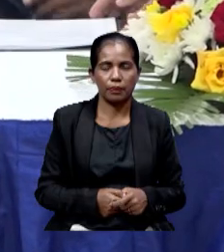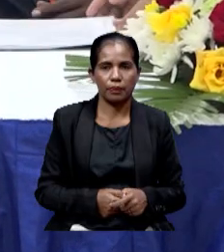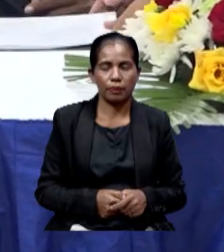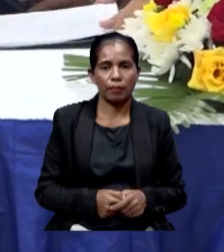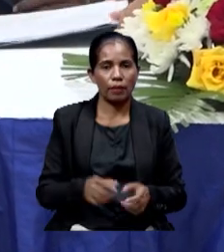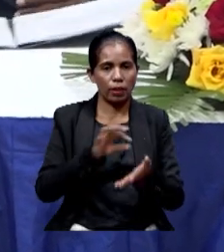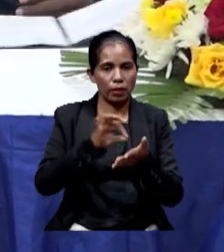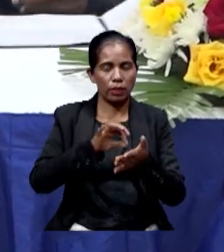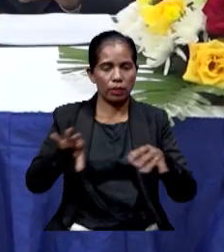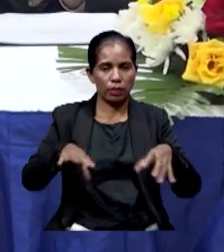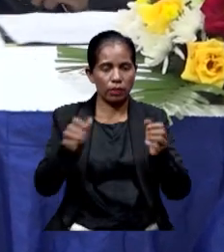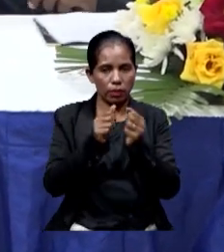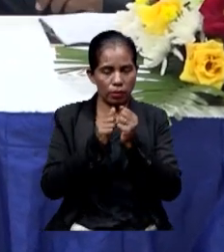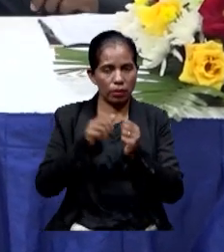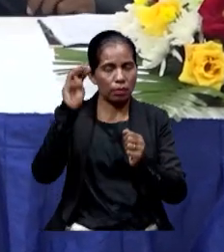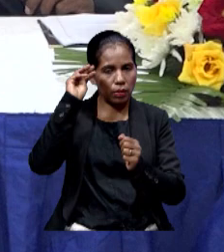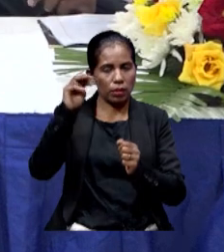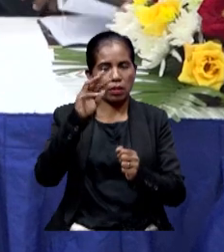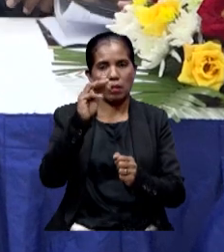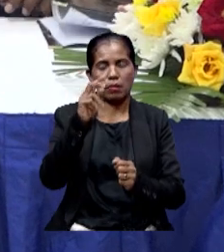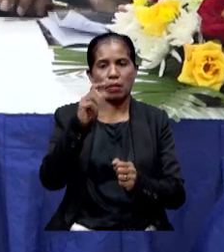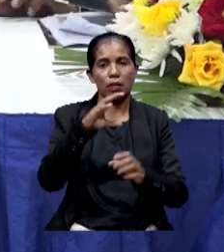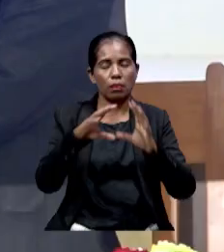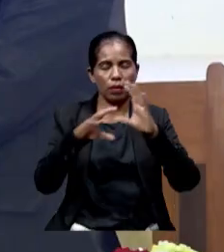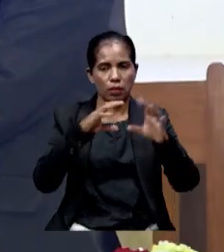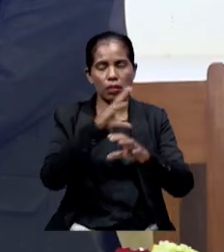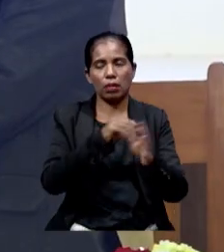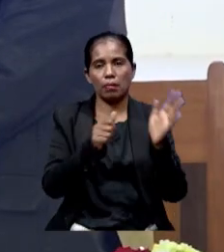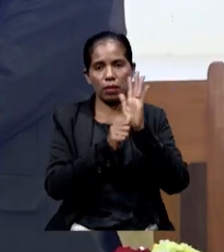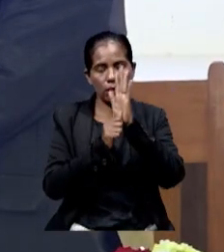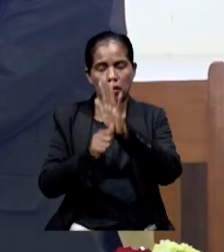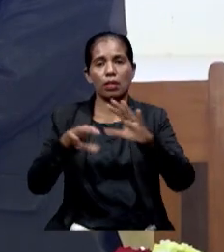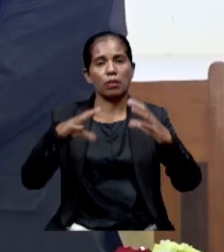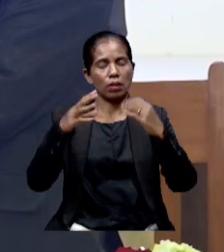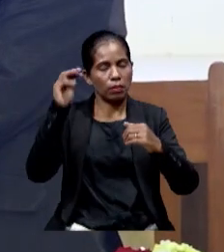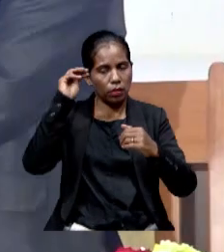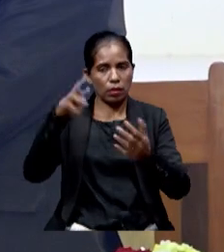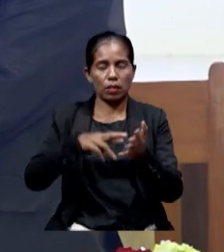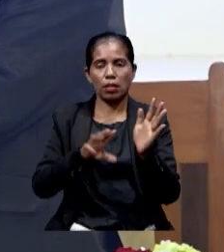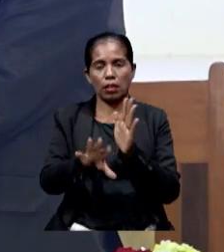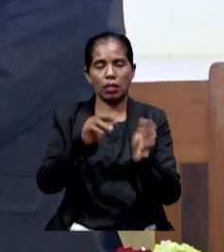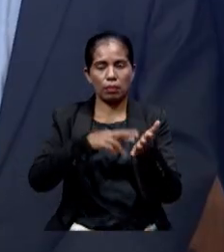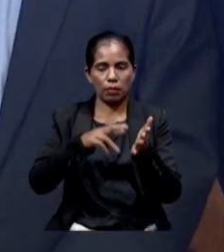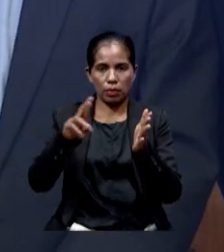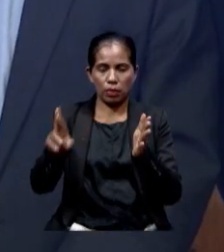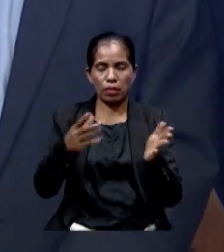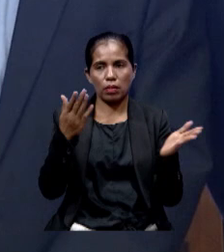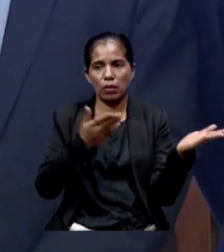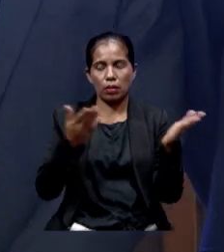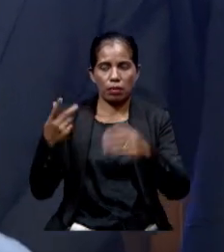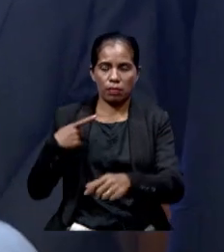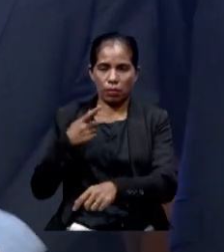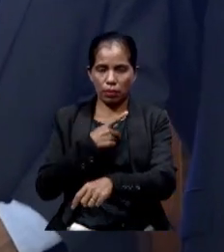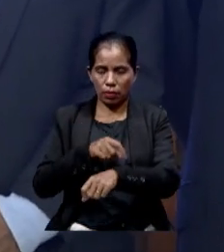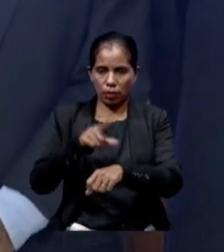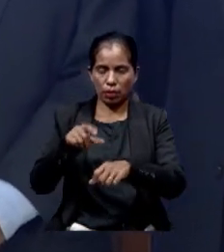fim da sinacordo, o Ministro do Transporte e da Comunicação se apresenta e aconselha o Ministro no reto na aprovação se submete para a Parlamento Nacional